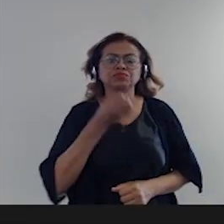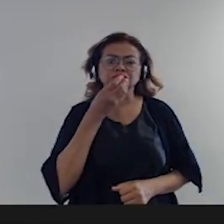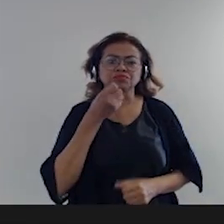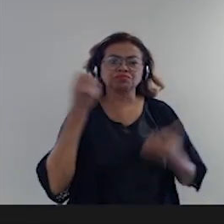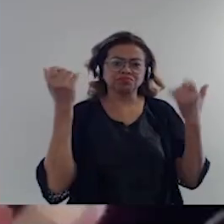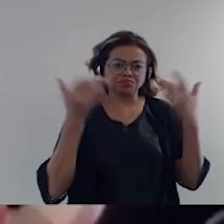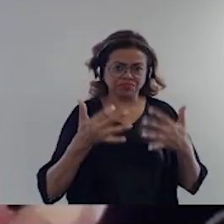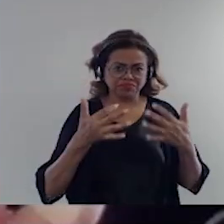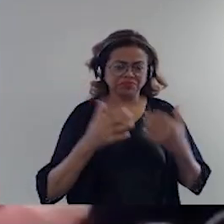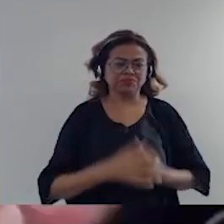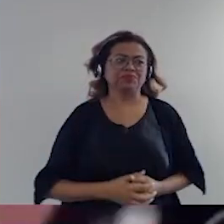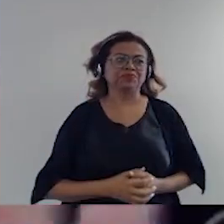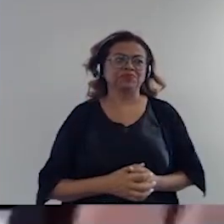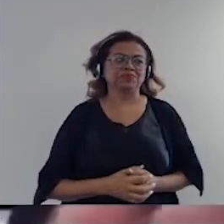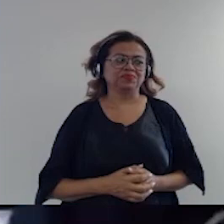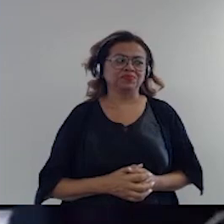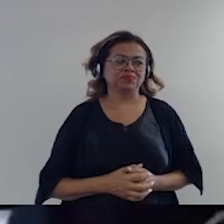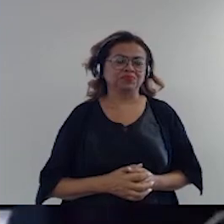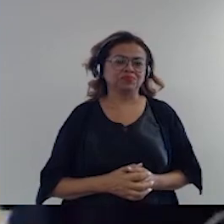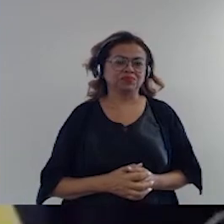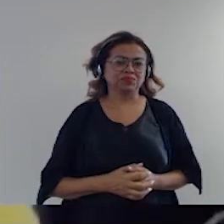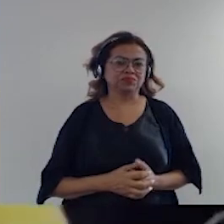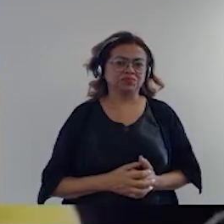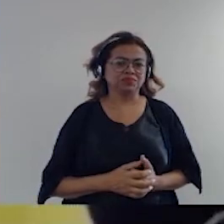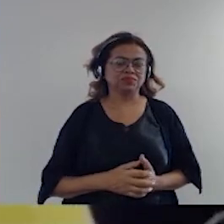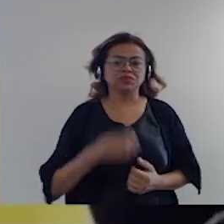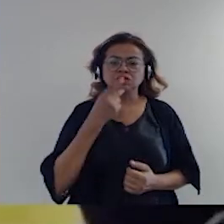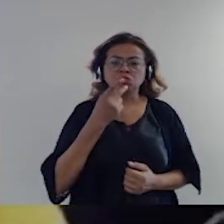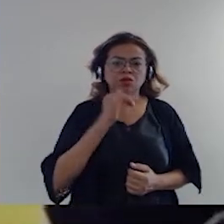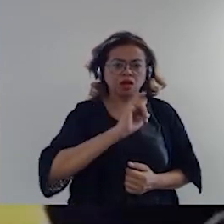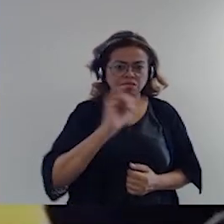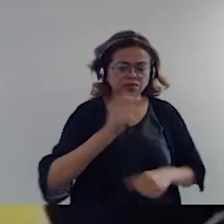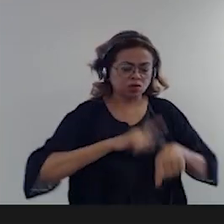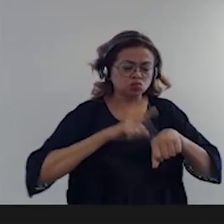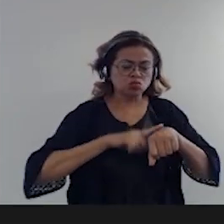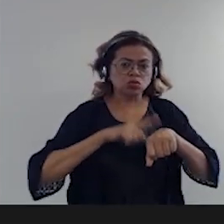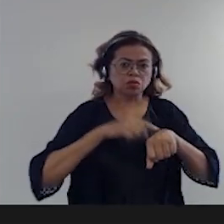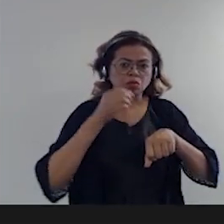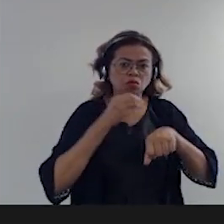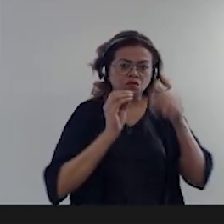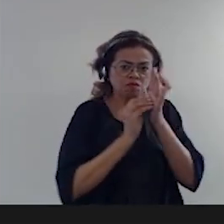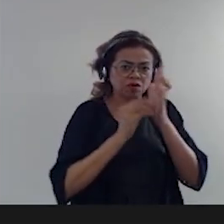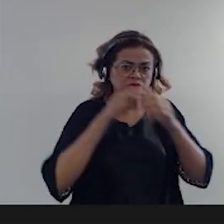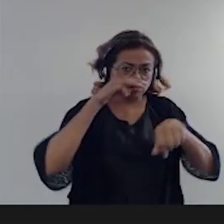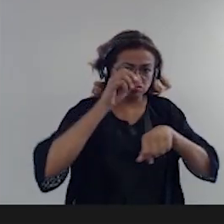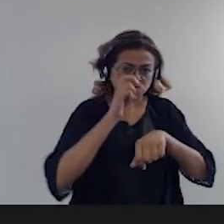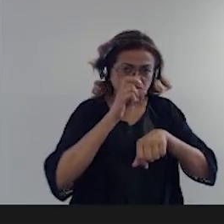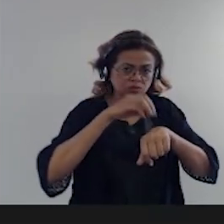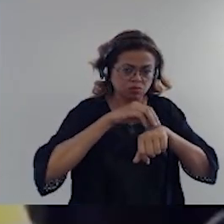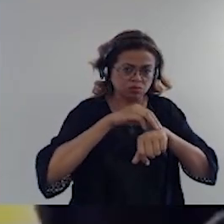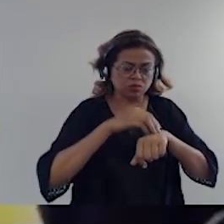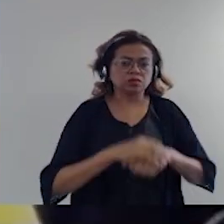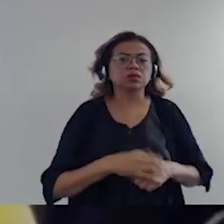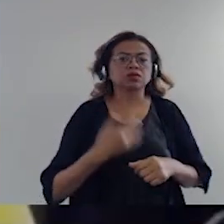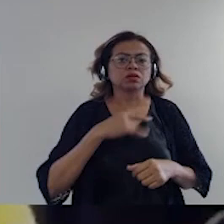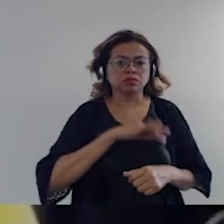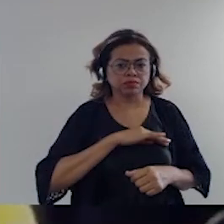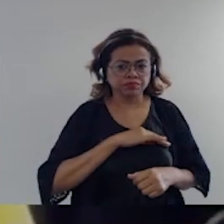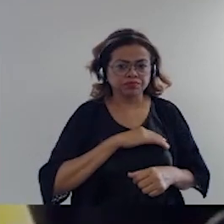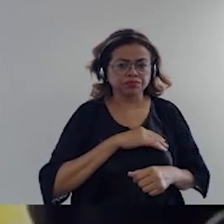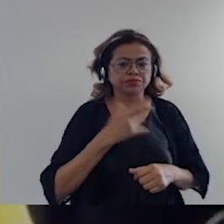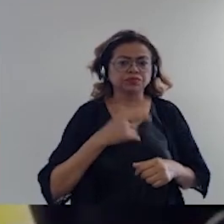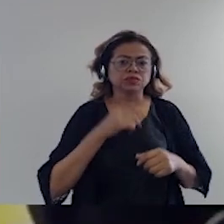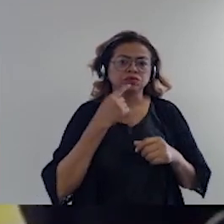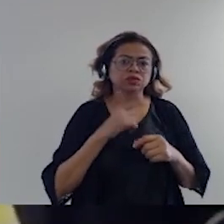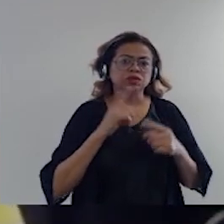já completei. Não, tá, joia, era só para lhe avisar mesmo, tá bom? Mas pode prosseguir. Tá, eu estou atalhando,